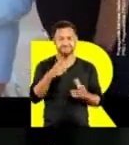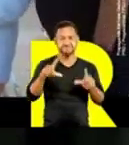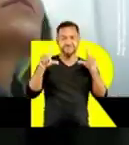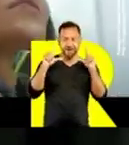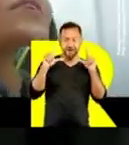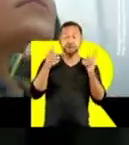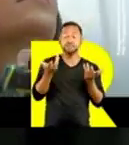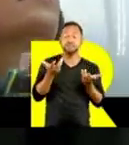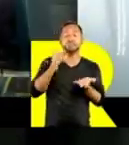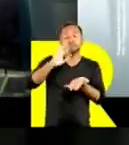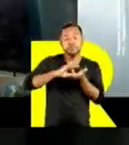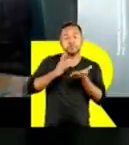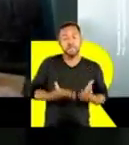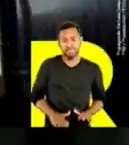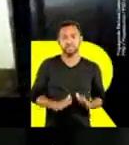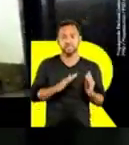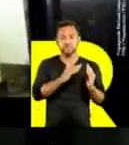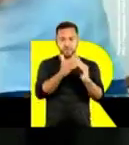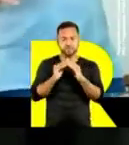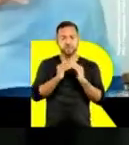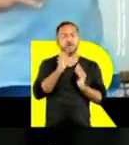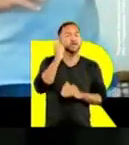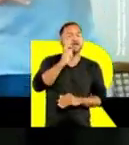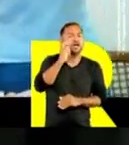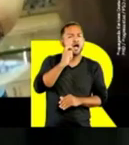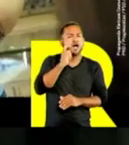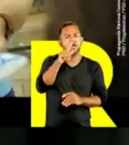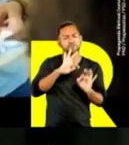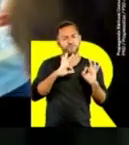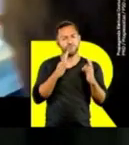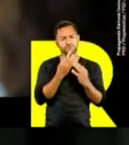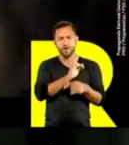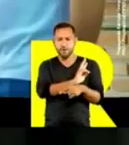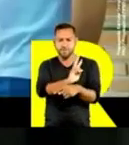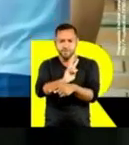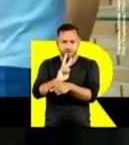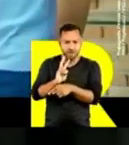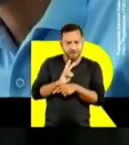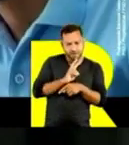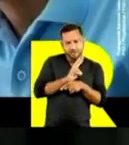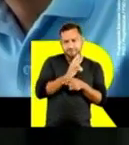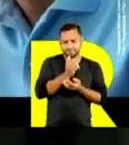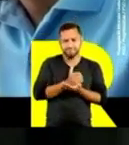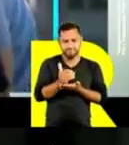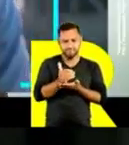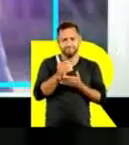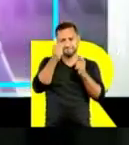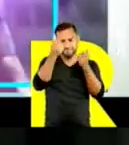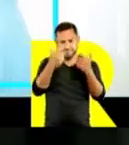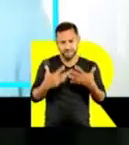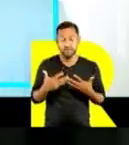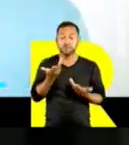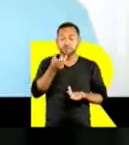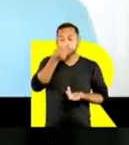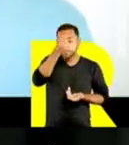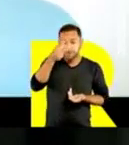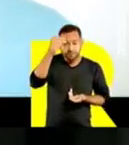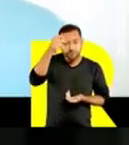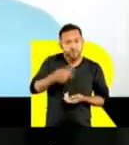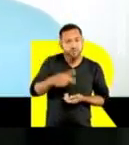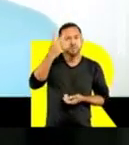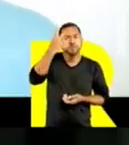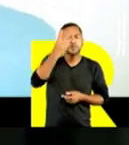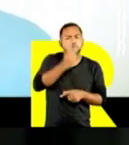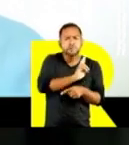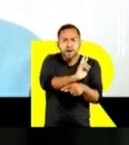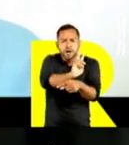É, além de cria da periferia, Ricardo é um cara muito família. Manda a letra aí, meu prefeito. Ser prefeito de São Paulo